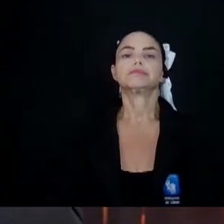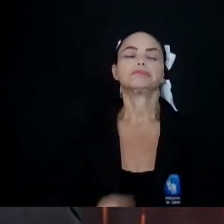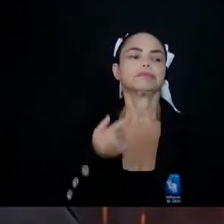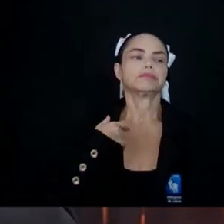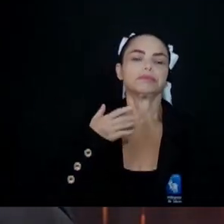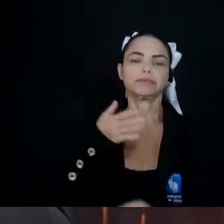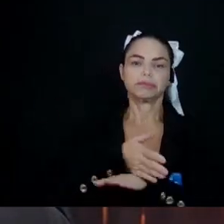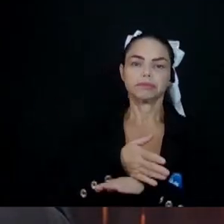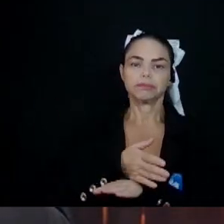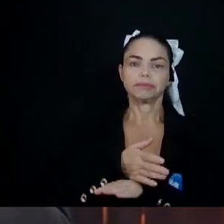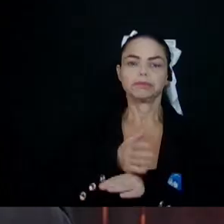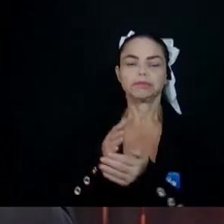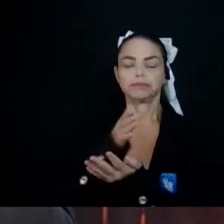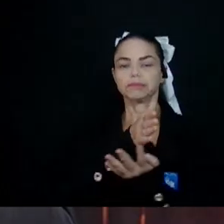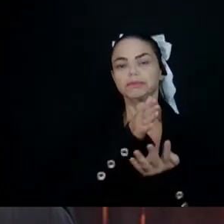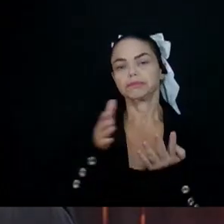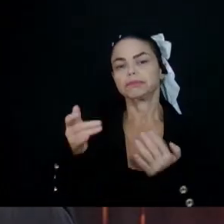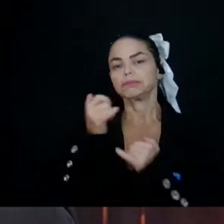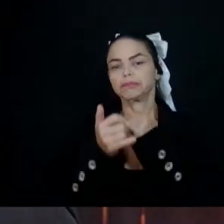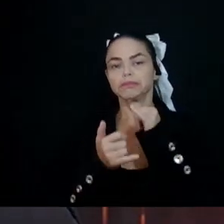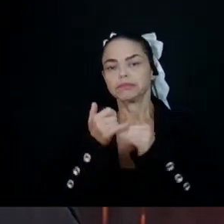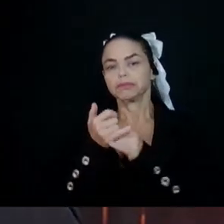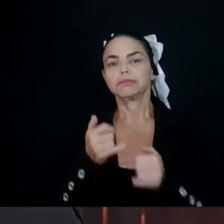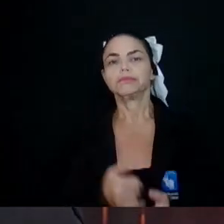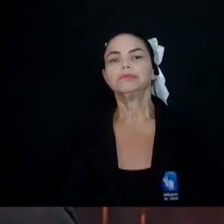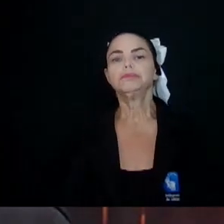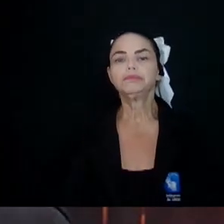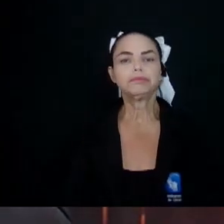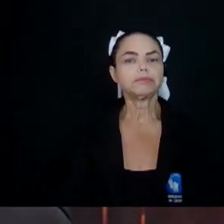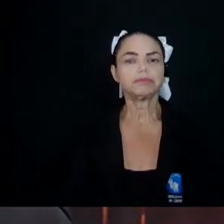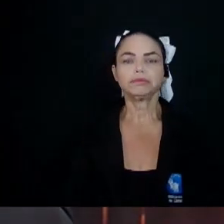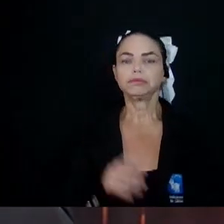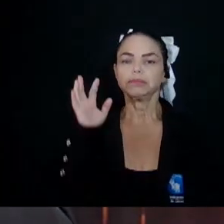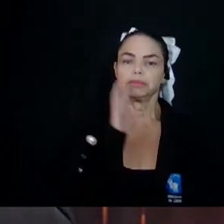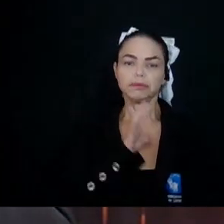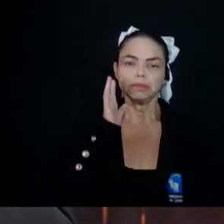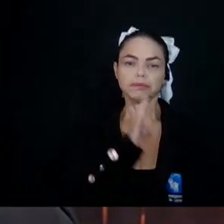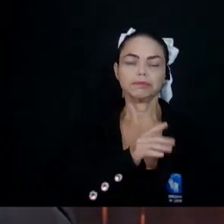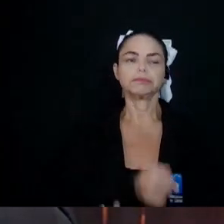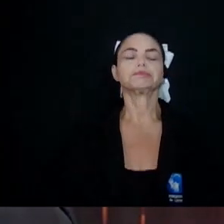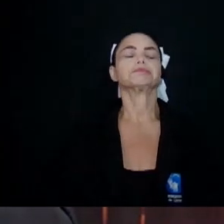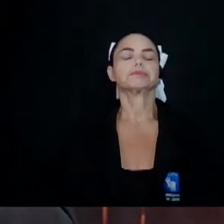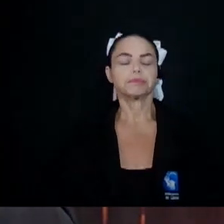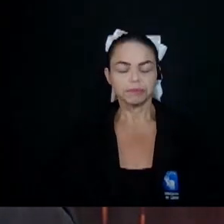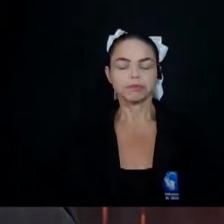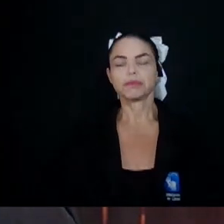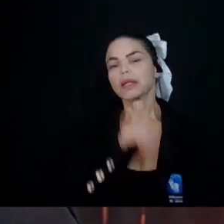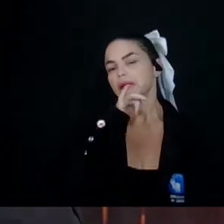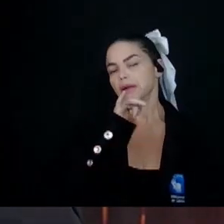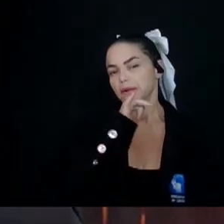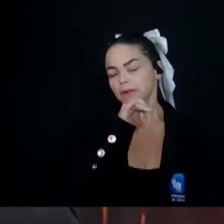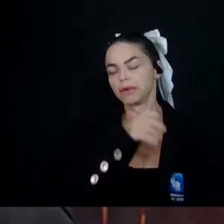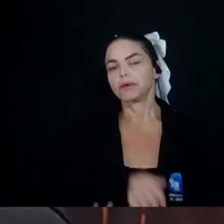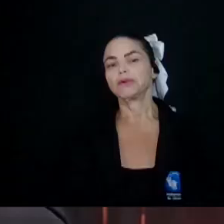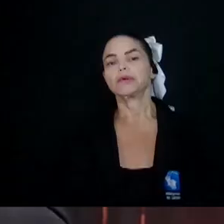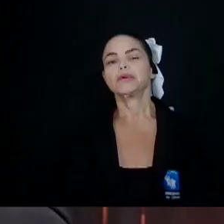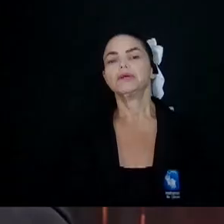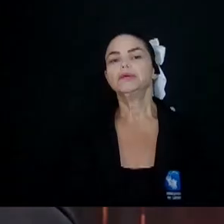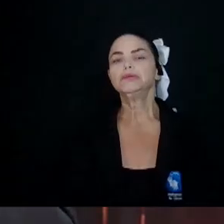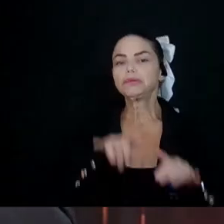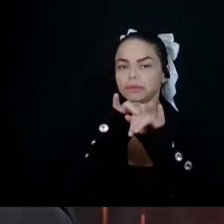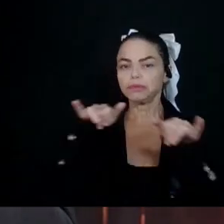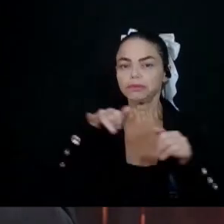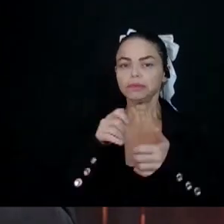em caminhos da internet que talvez não sejam para elas, né? Então, por exemplo, muita publicidade de